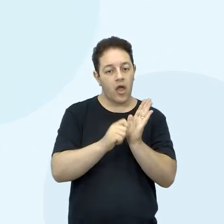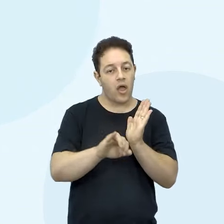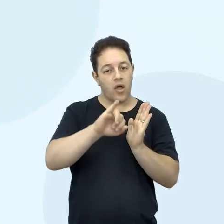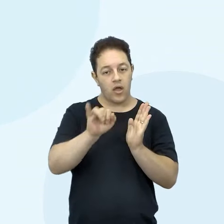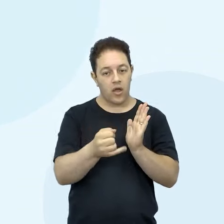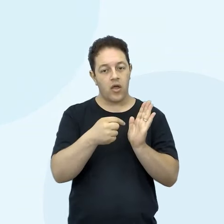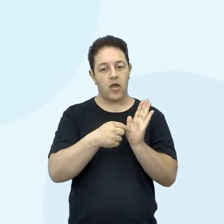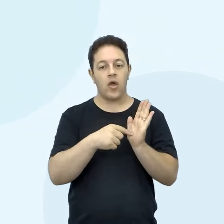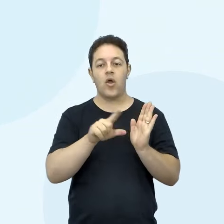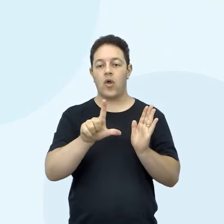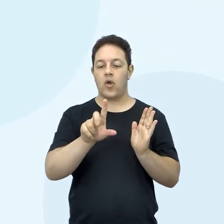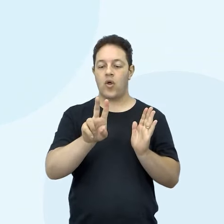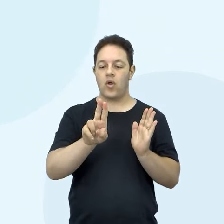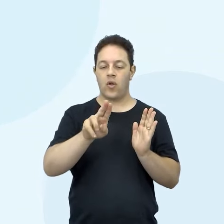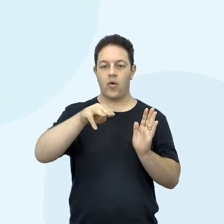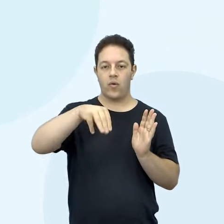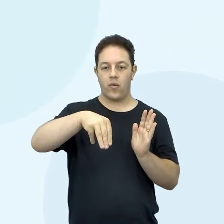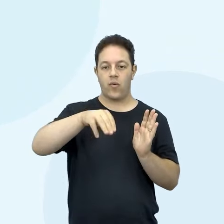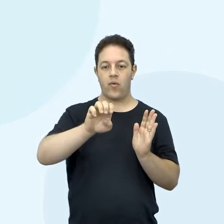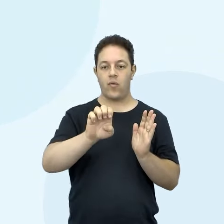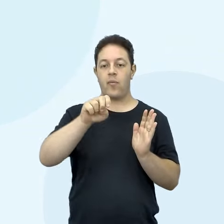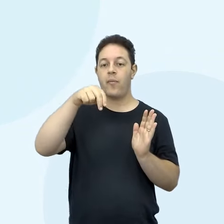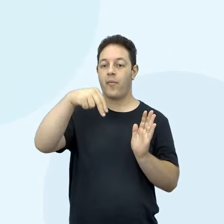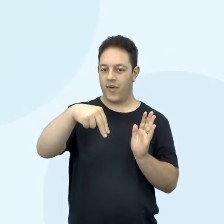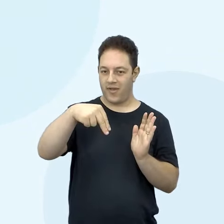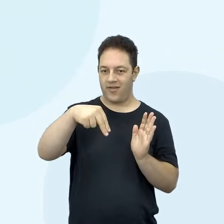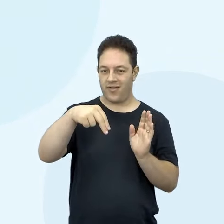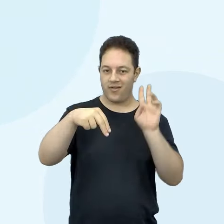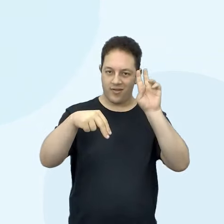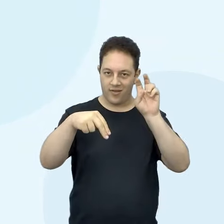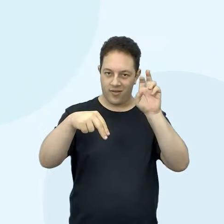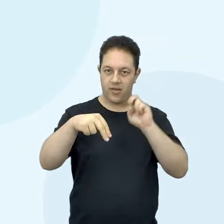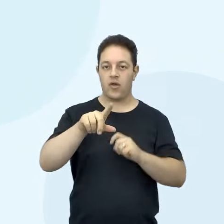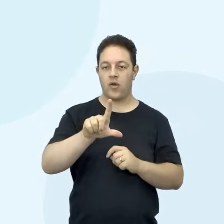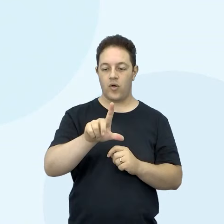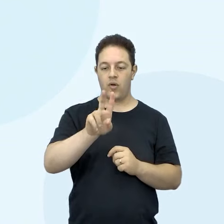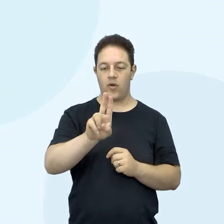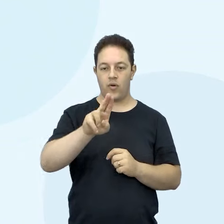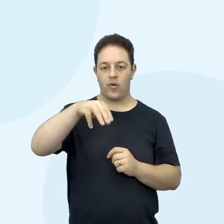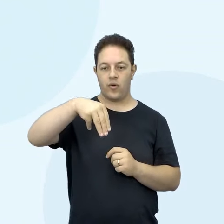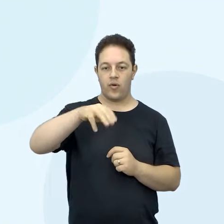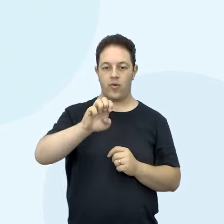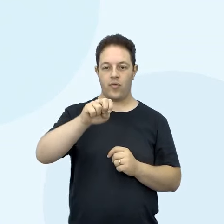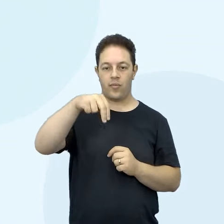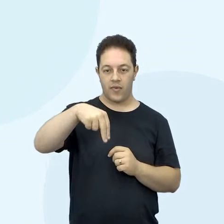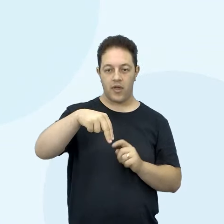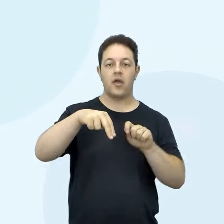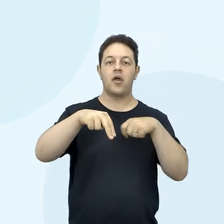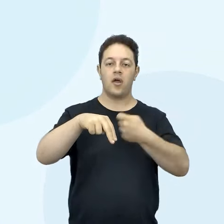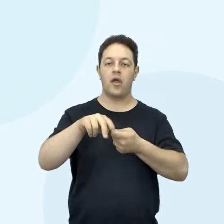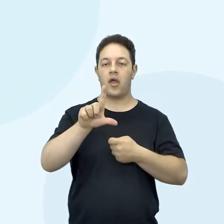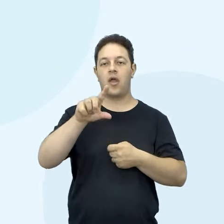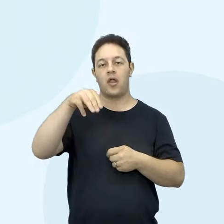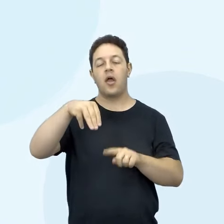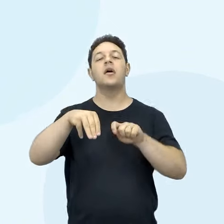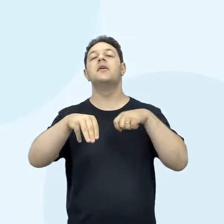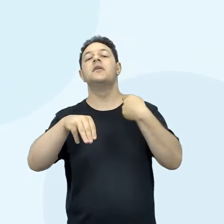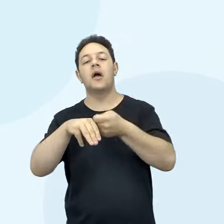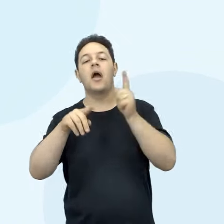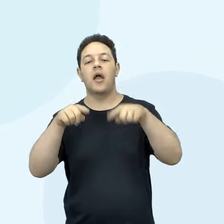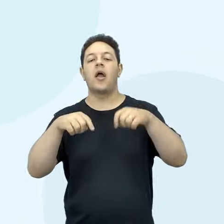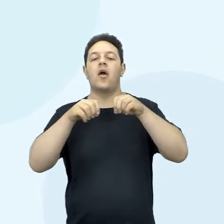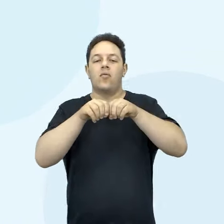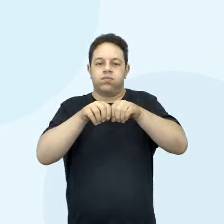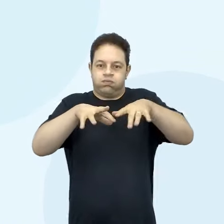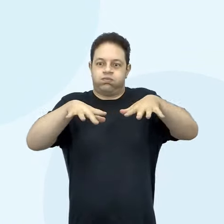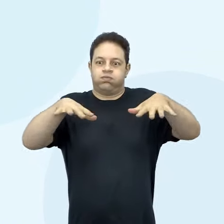no seu diário de bordo, essa unidade aí, lúmen, é a unidade de fluxo luminoso.